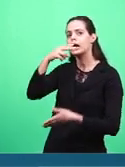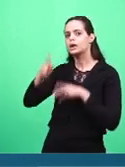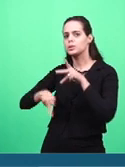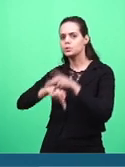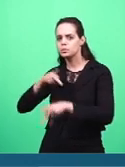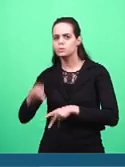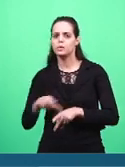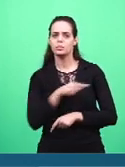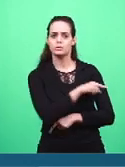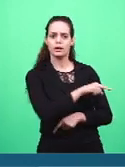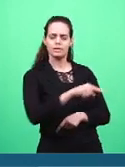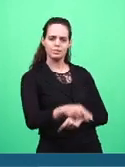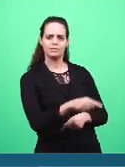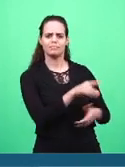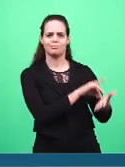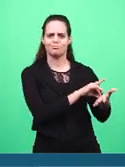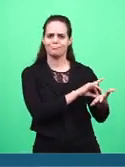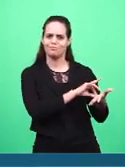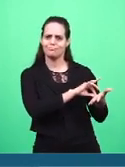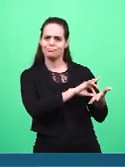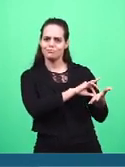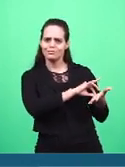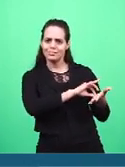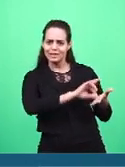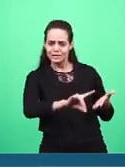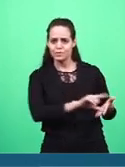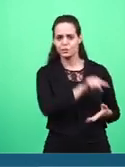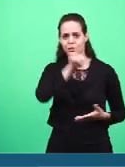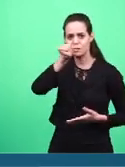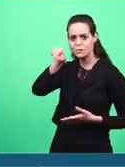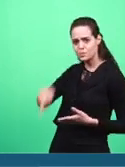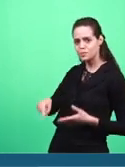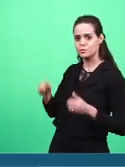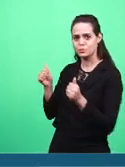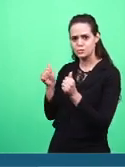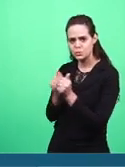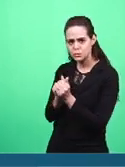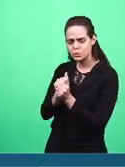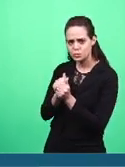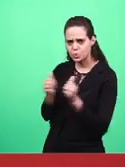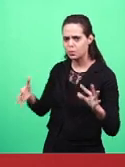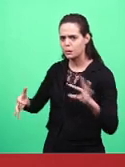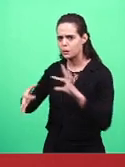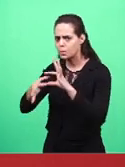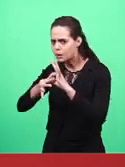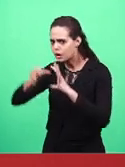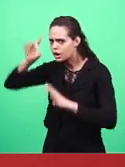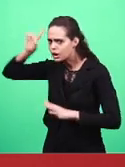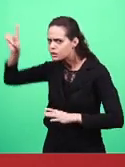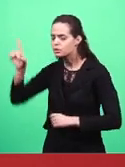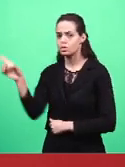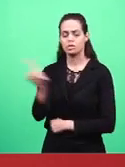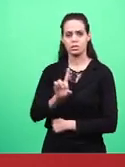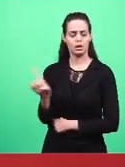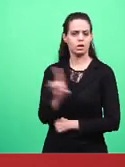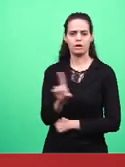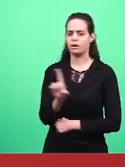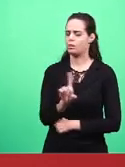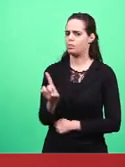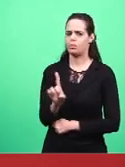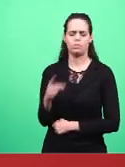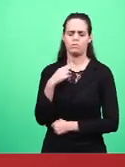No primeiro versículo desse capítulo. Agora, Os irmãos não têm a obrigação de responder, não é?